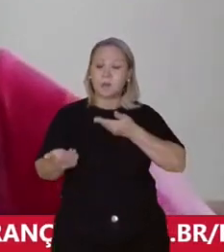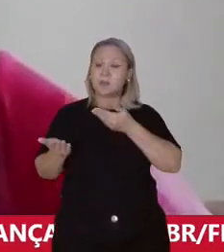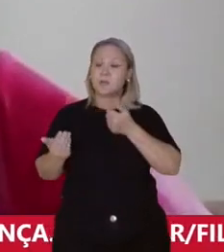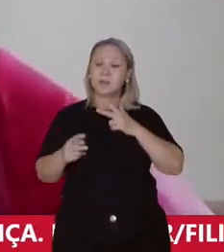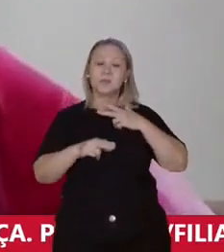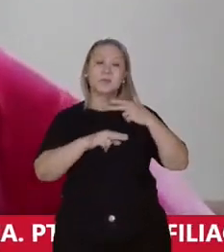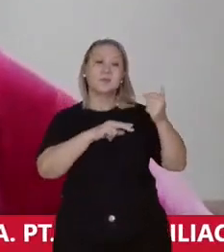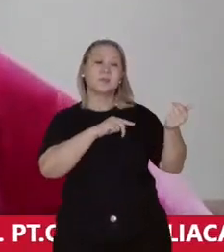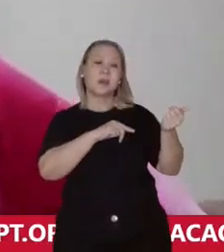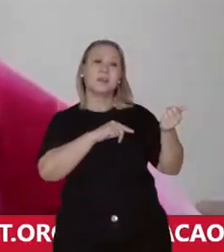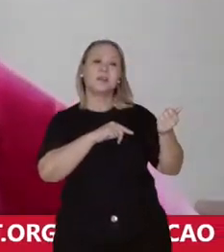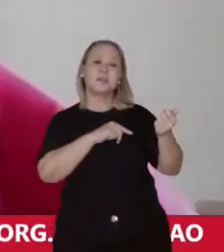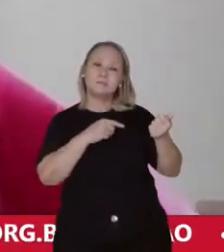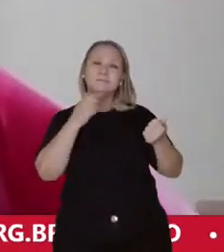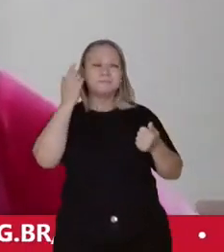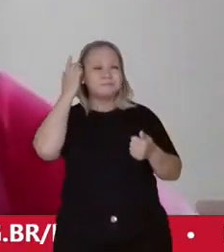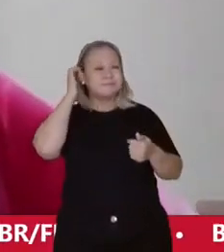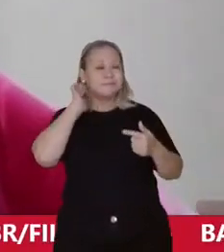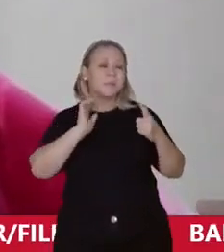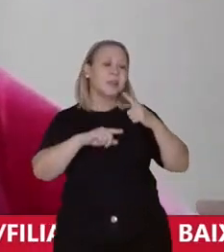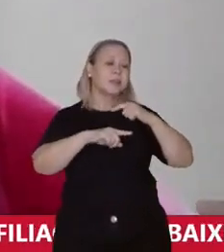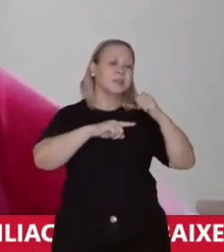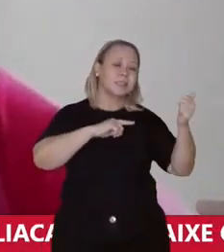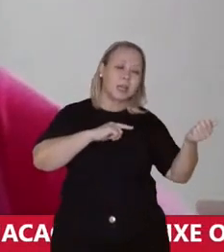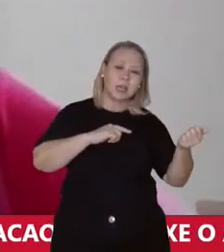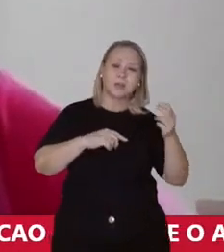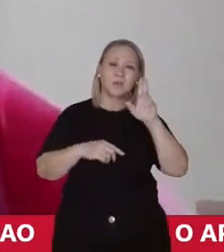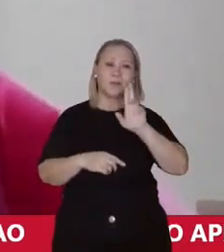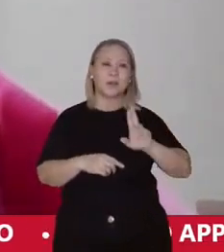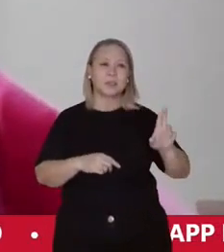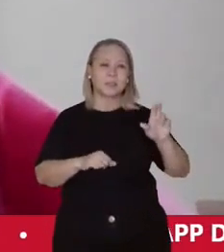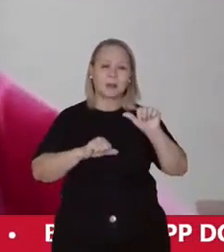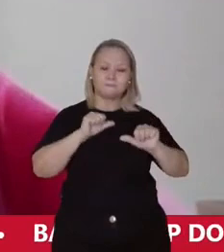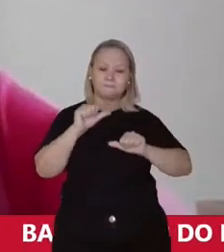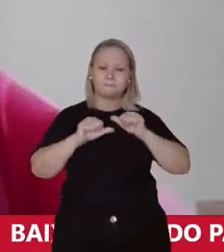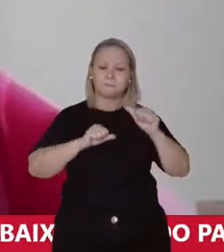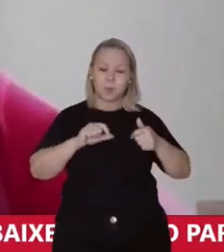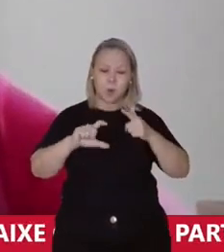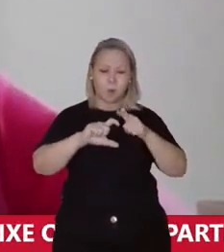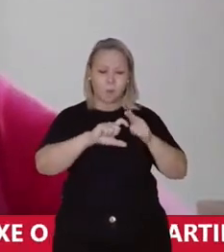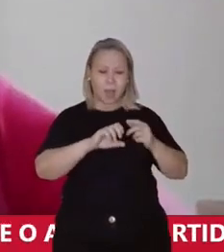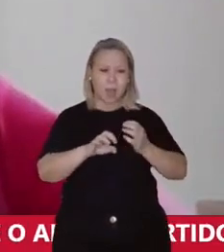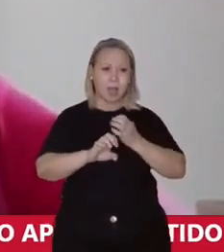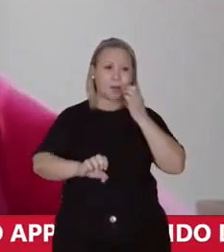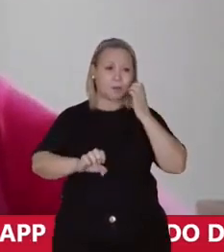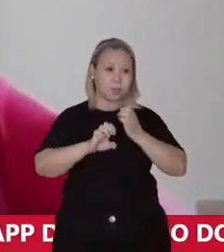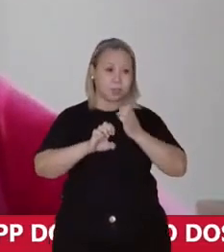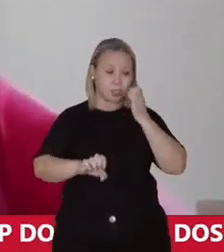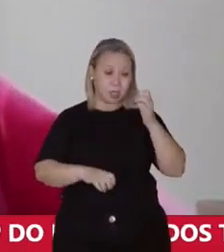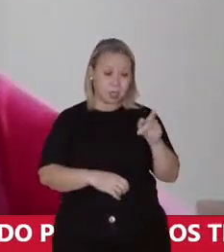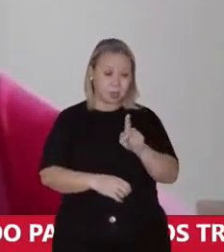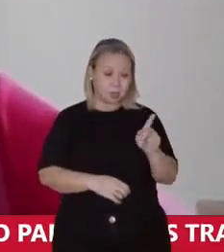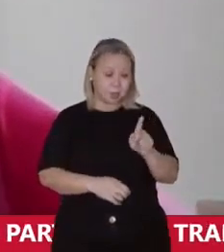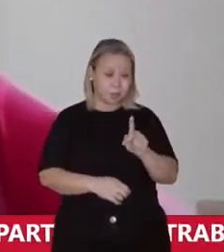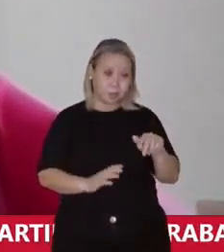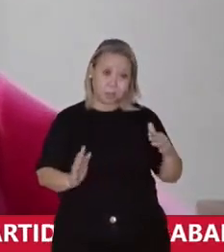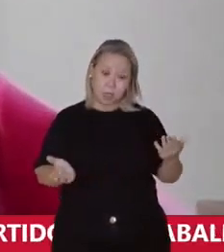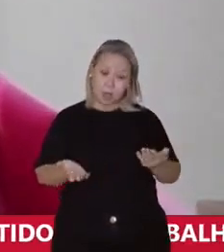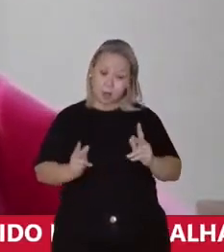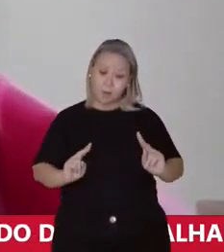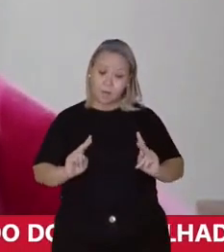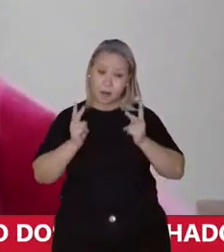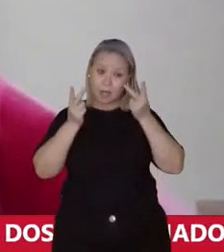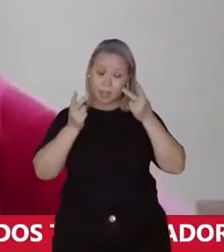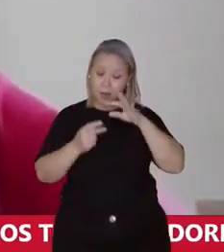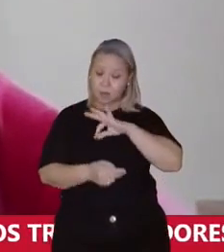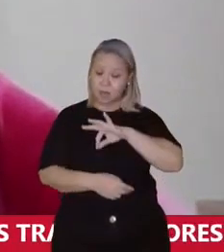viu transformar em engenheiro, em médico, que se viu transformar em professores, agora com valorização salarial. E é uma juventude